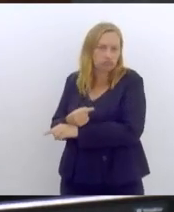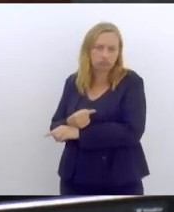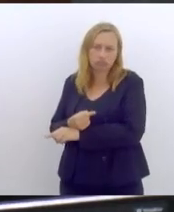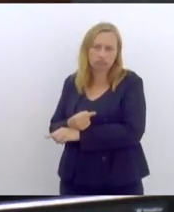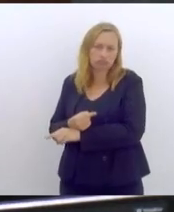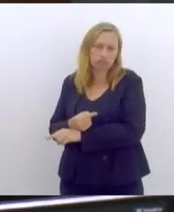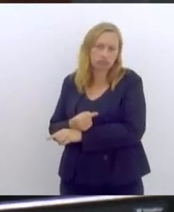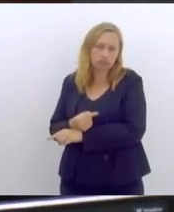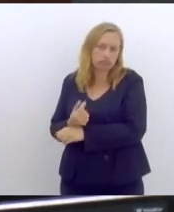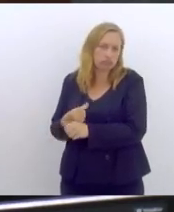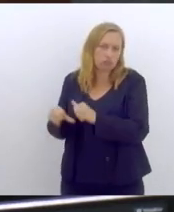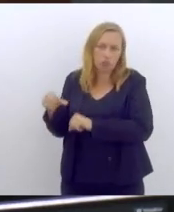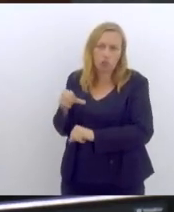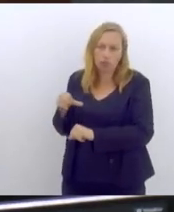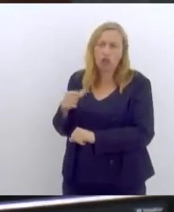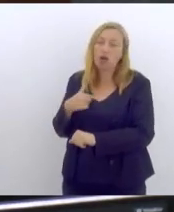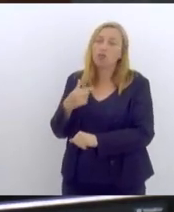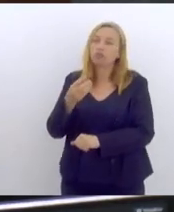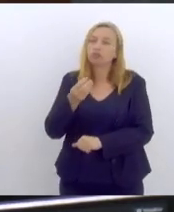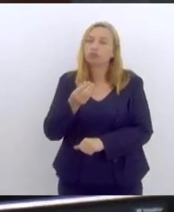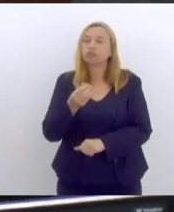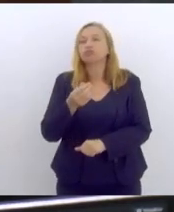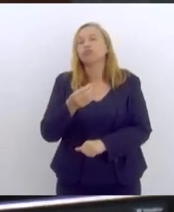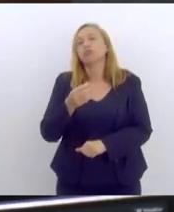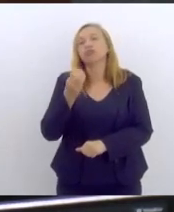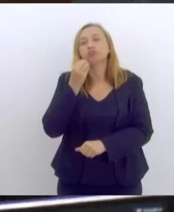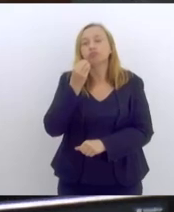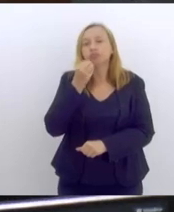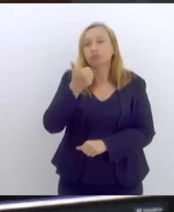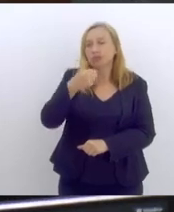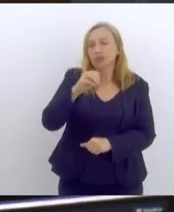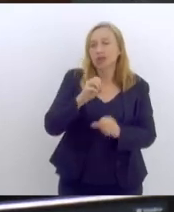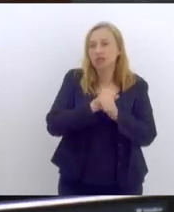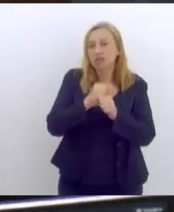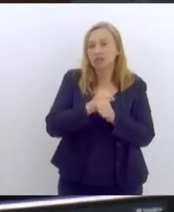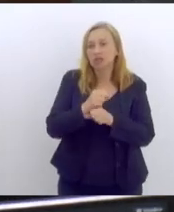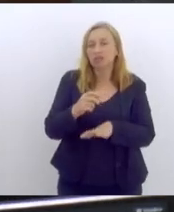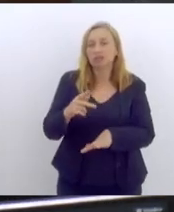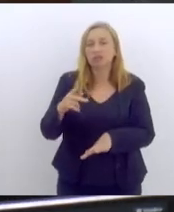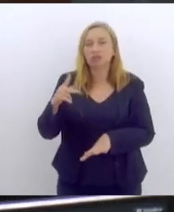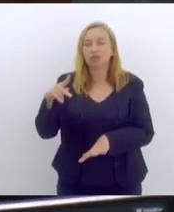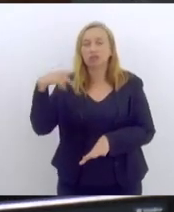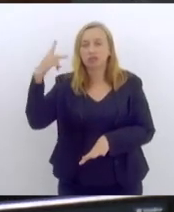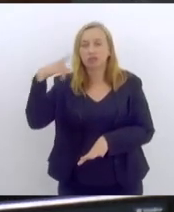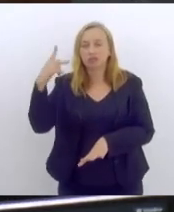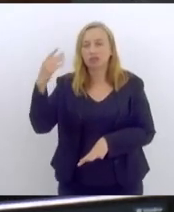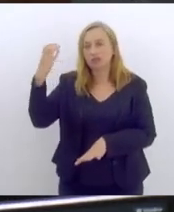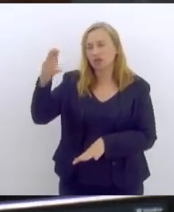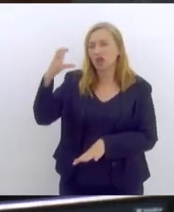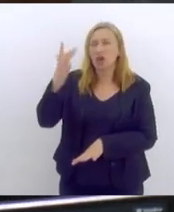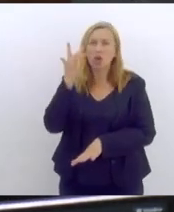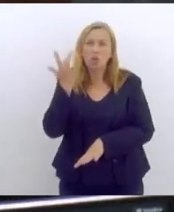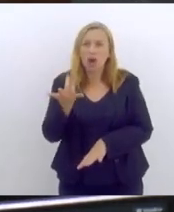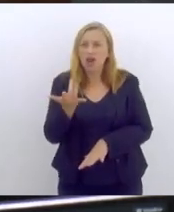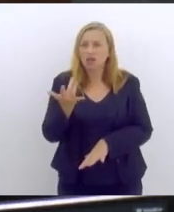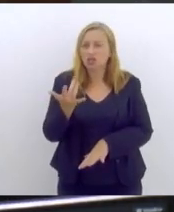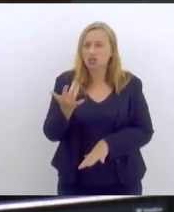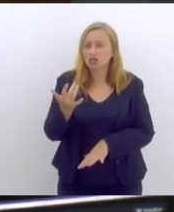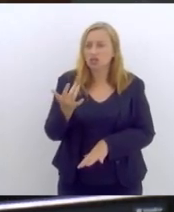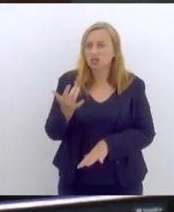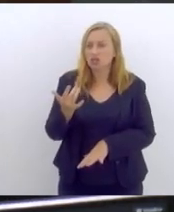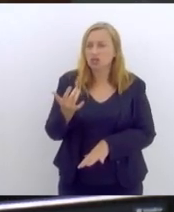frontalmente contra. Eu tive a oportunidade de estar 10 anos no parlamento em Niterói, eu acho afrontoso. Você tem que ter